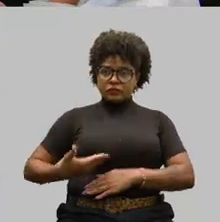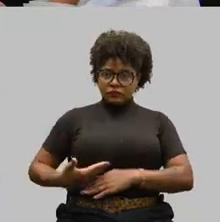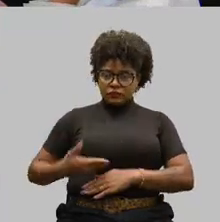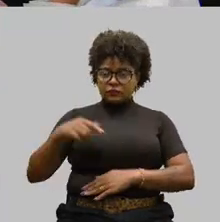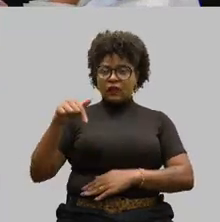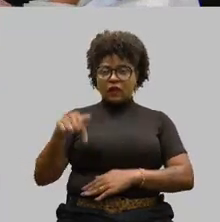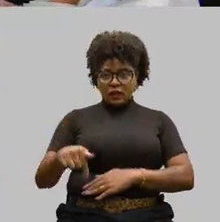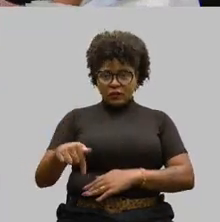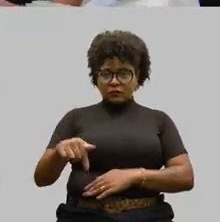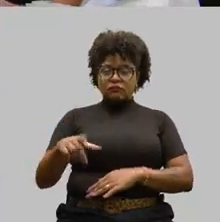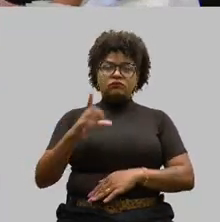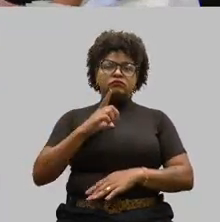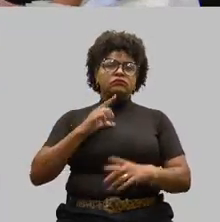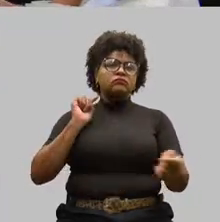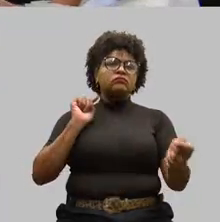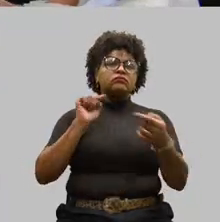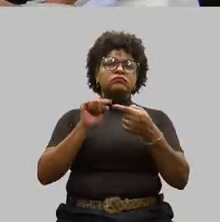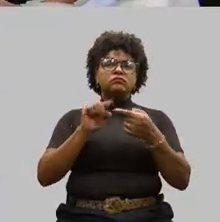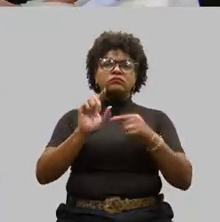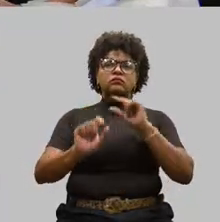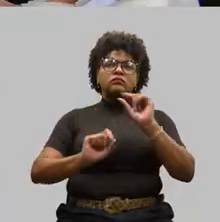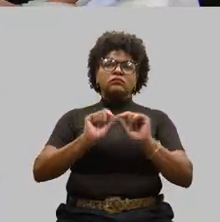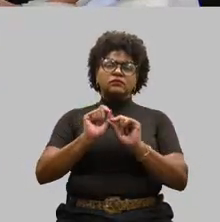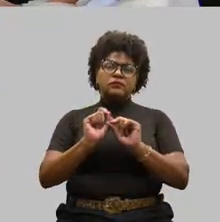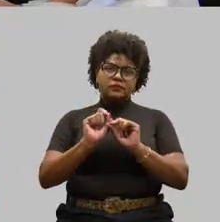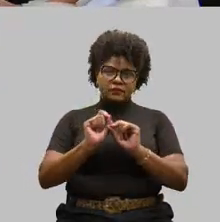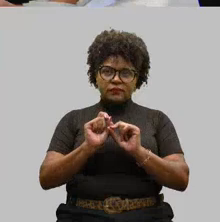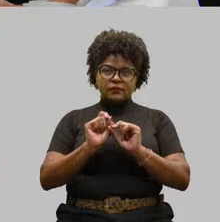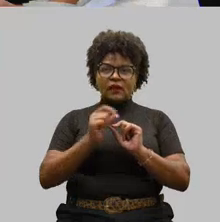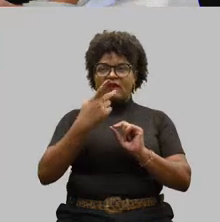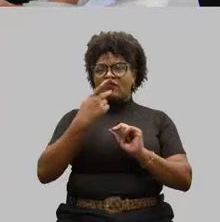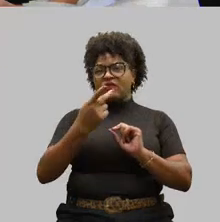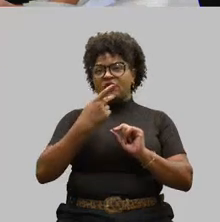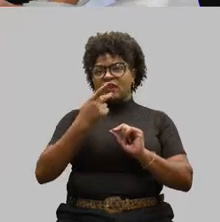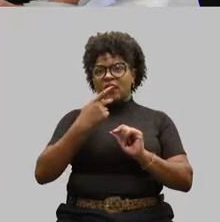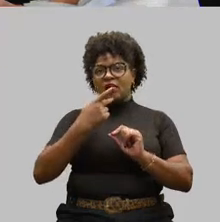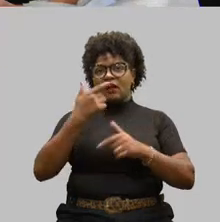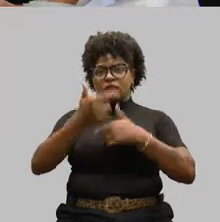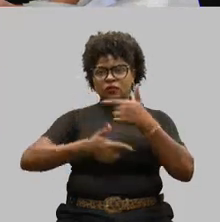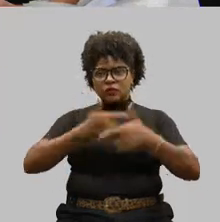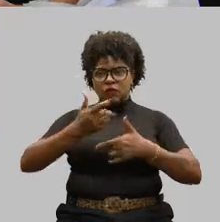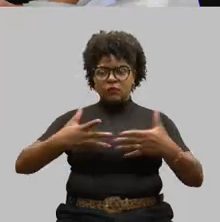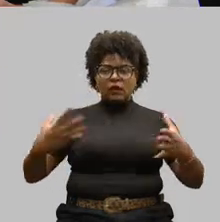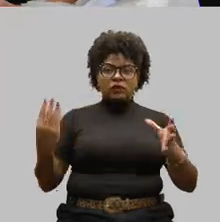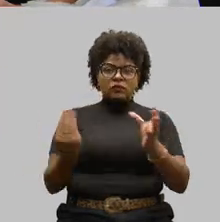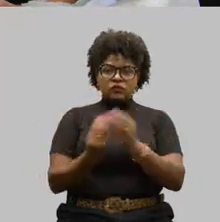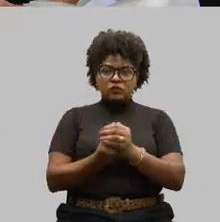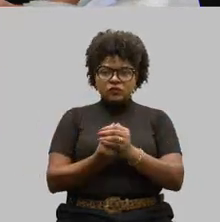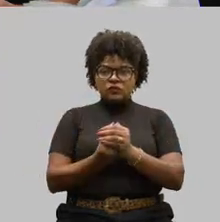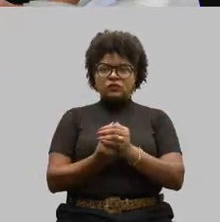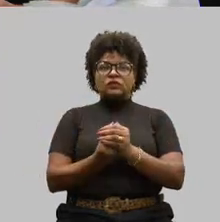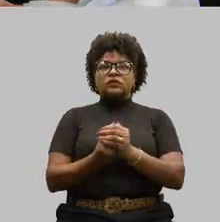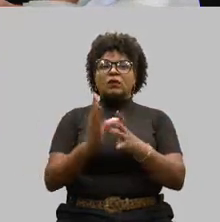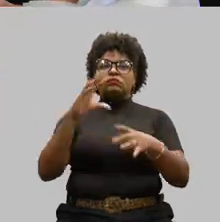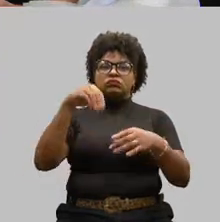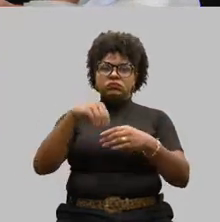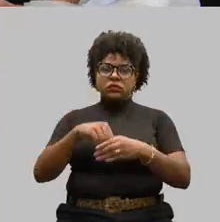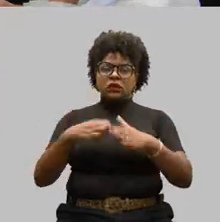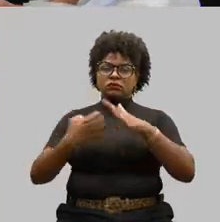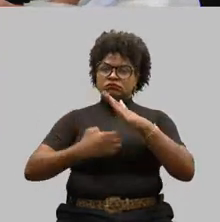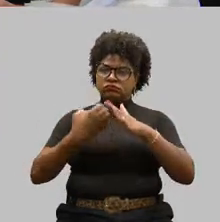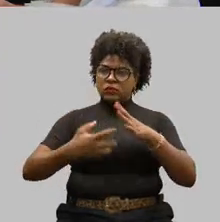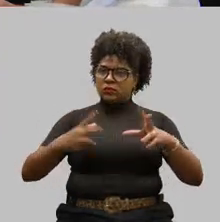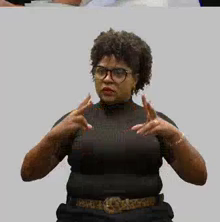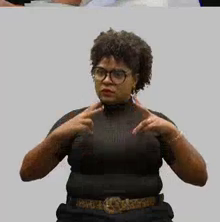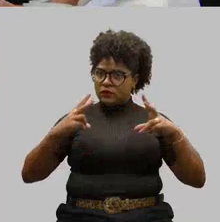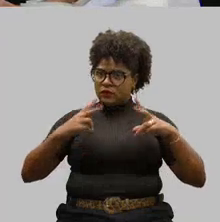tem a finalidade de debater a empregabilidade inclusiva tanto na iniciativa privada como na